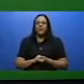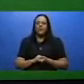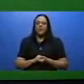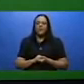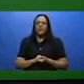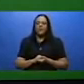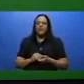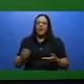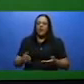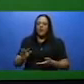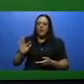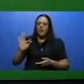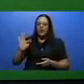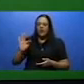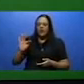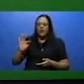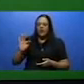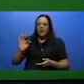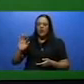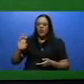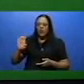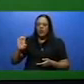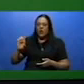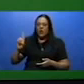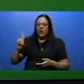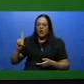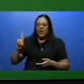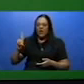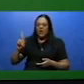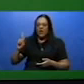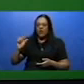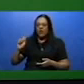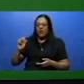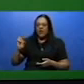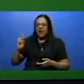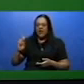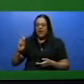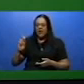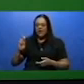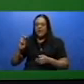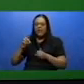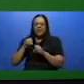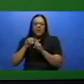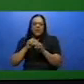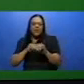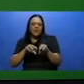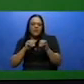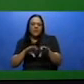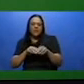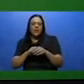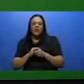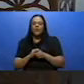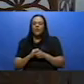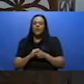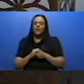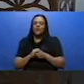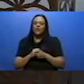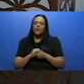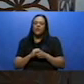Felipe. Edgar, tinha confundiu aqui. O Edgar. Vamos ver o que ele tem para falar para a